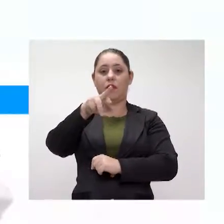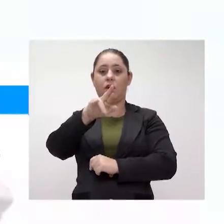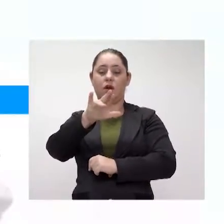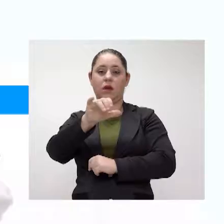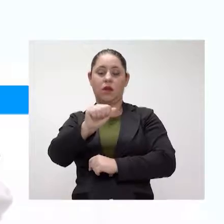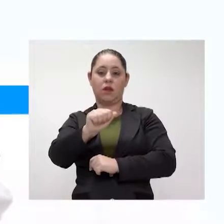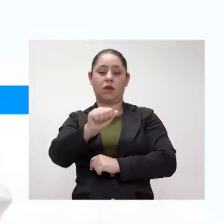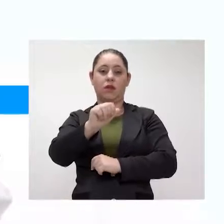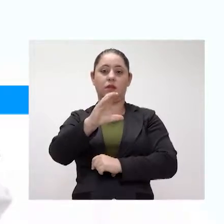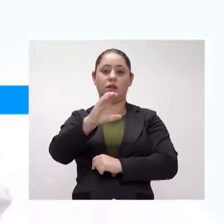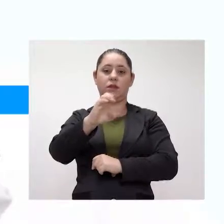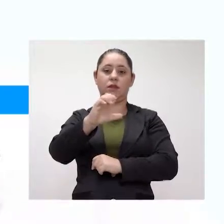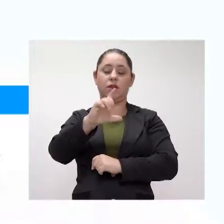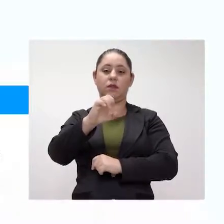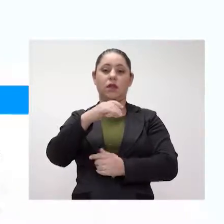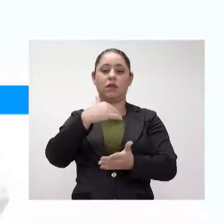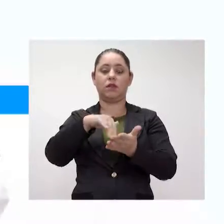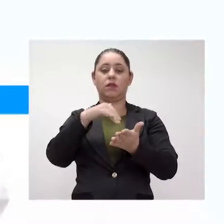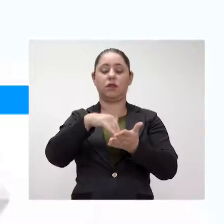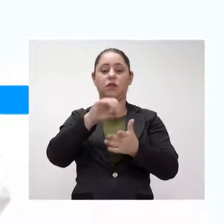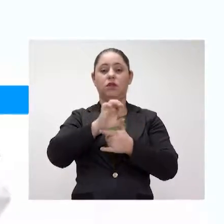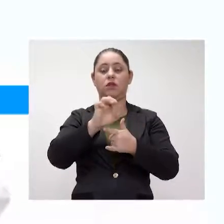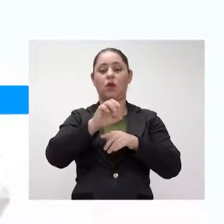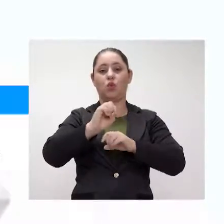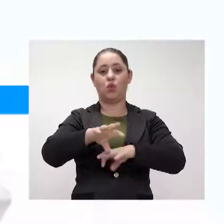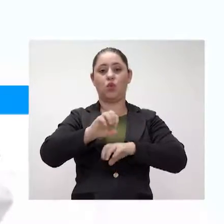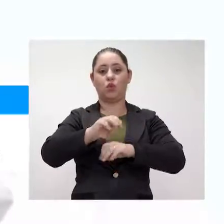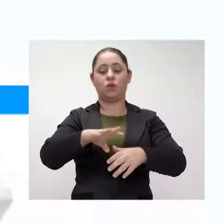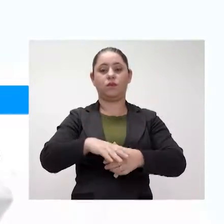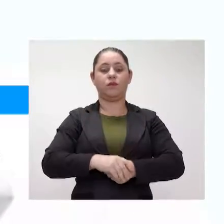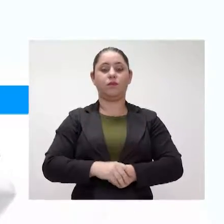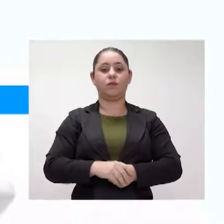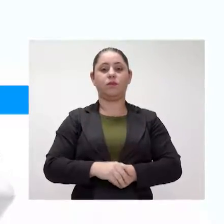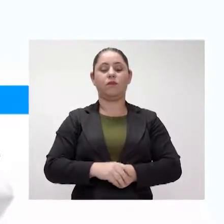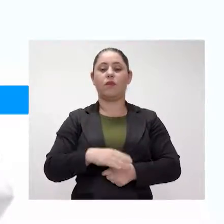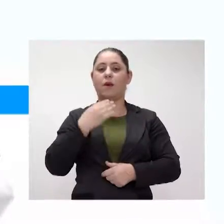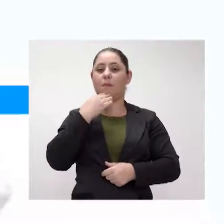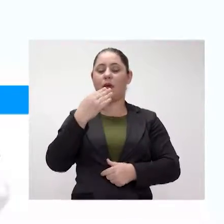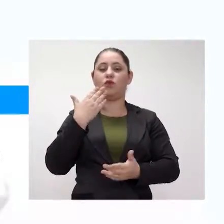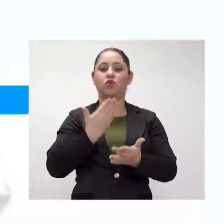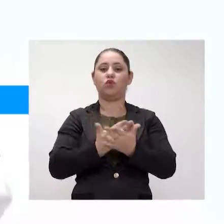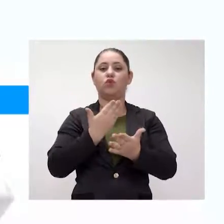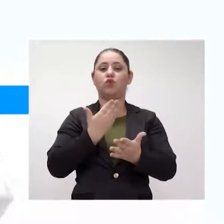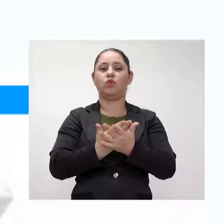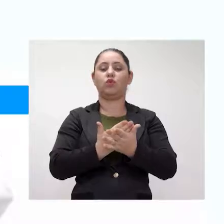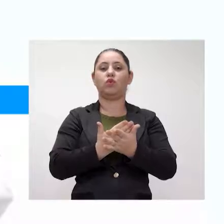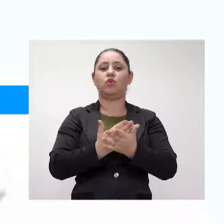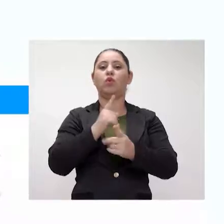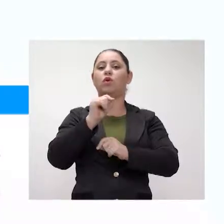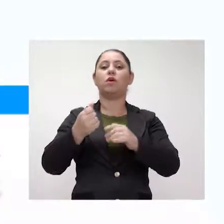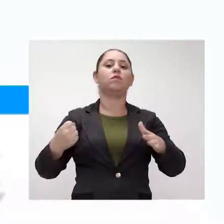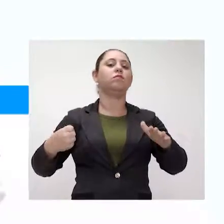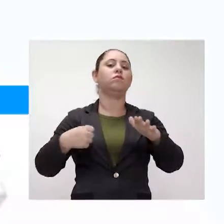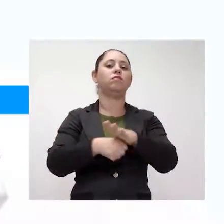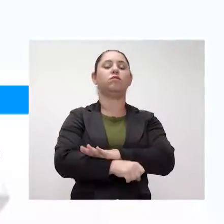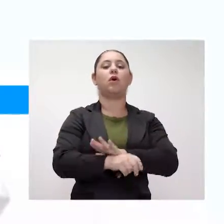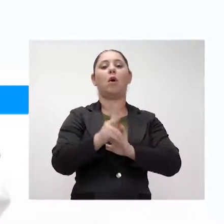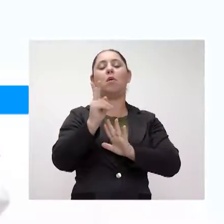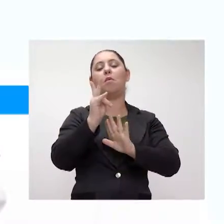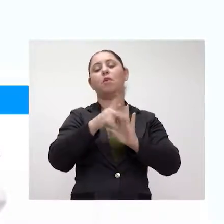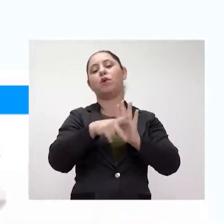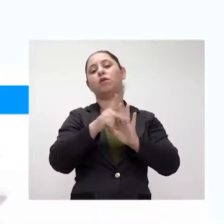Maria Cecília Amêndola da Mota, secretária de Estado de Educação, solicitando estudos no sentido de implantar